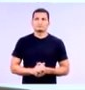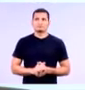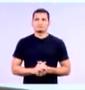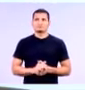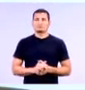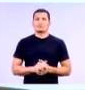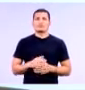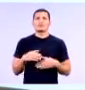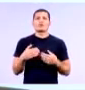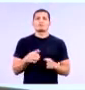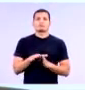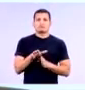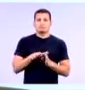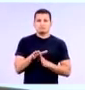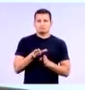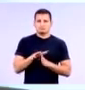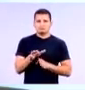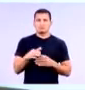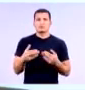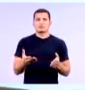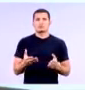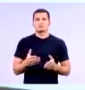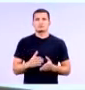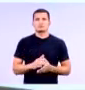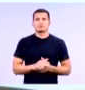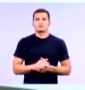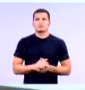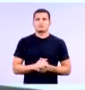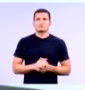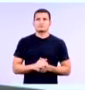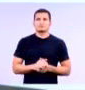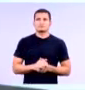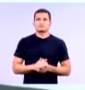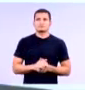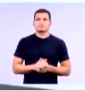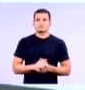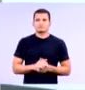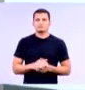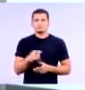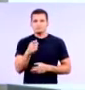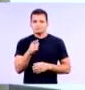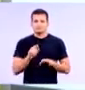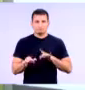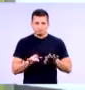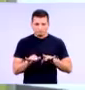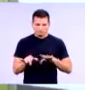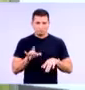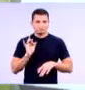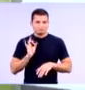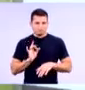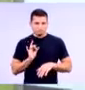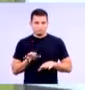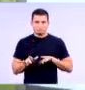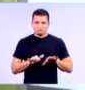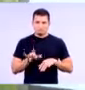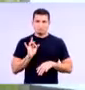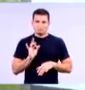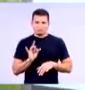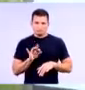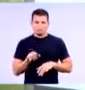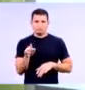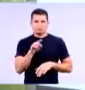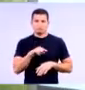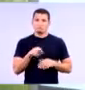Qual é a dica que eu passo para vocês, gente? Geralmente, quando você desenvolve sozinho, você vai desenvolver sozinho, né? Você não